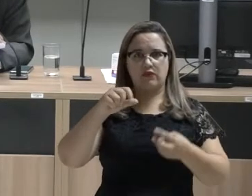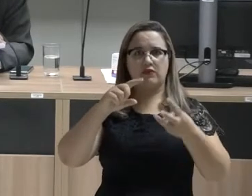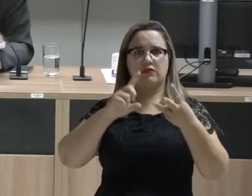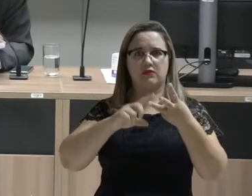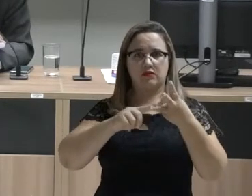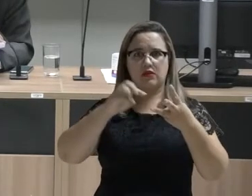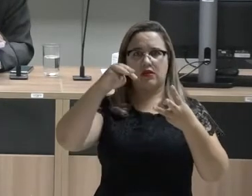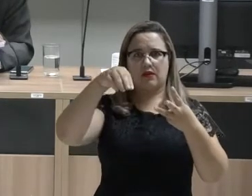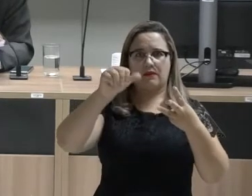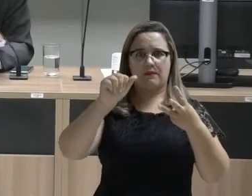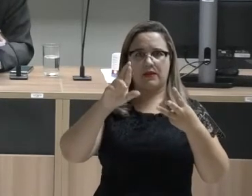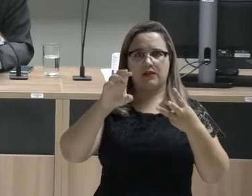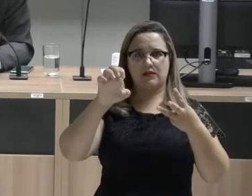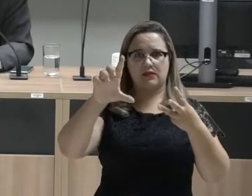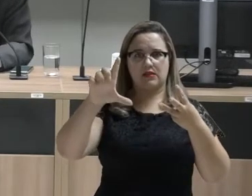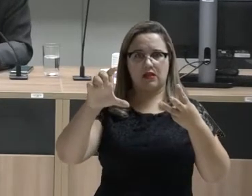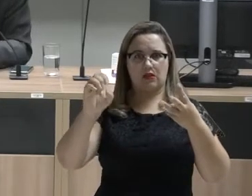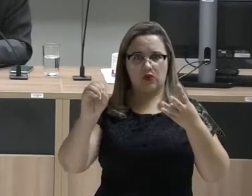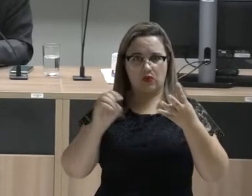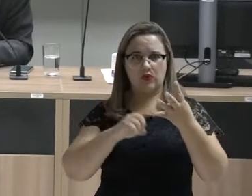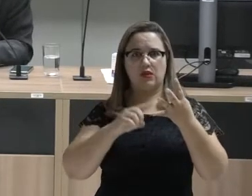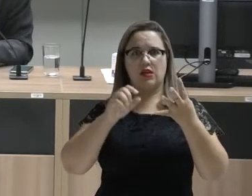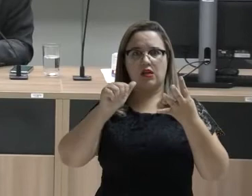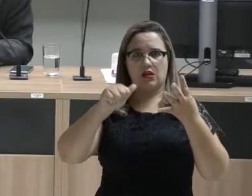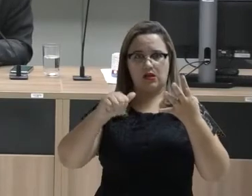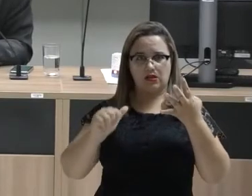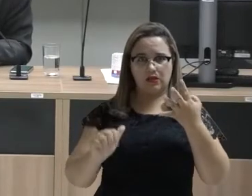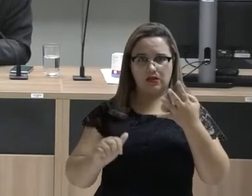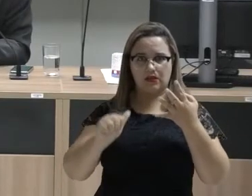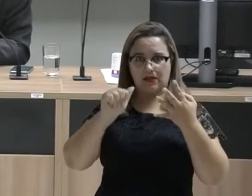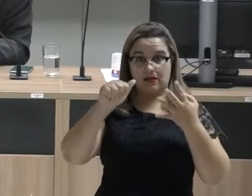as conselheiras, doutora Ana.